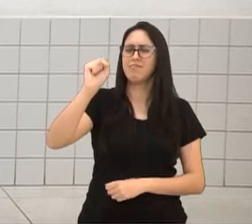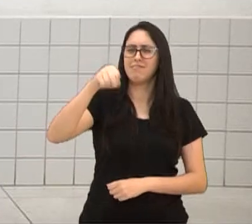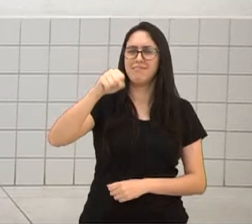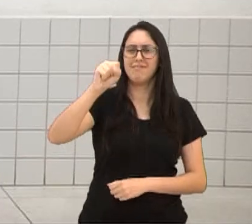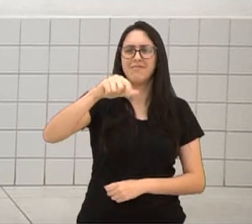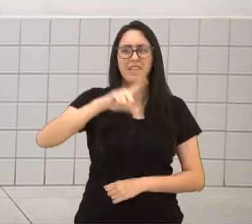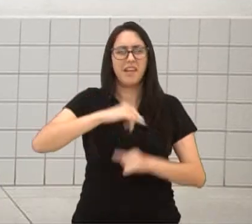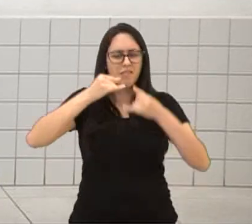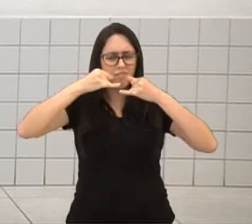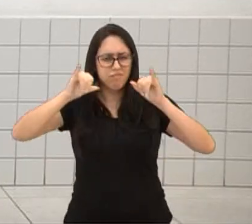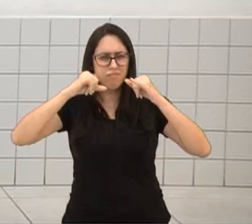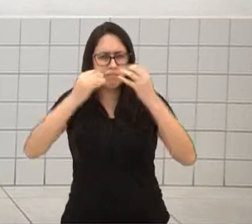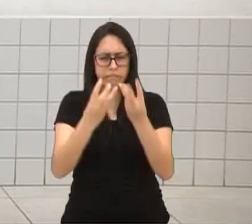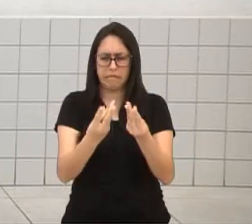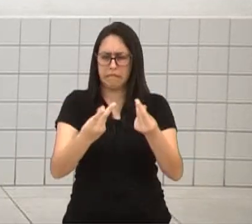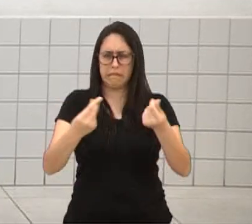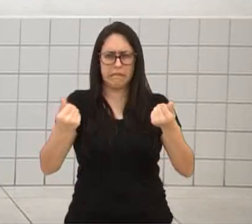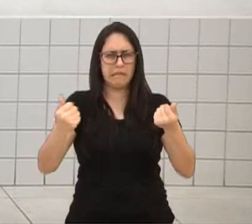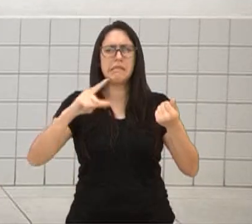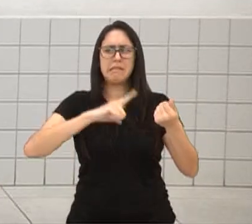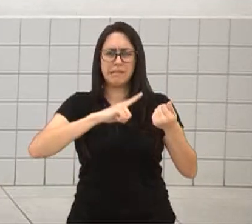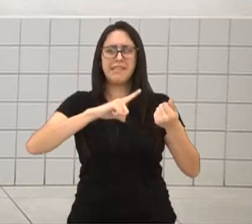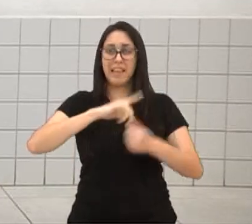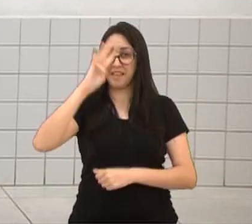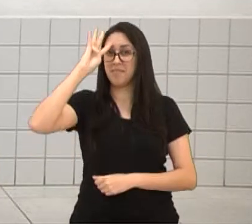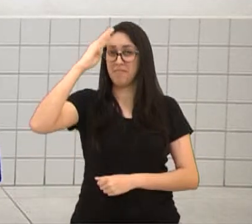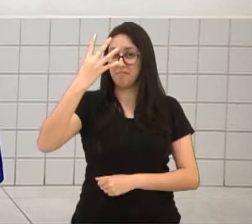Eletrodo corroído, concentrada a solução.